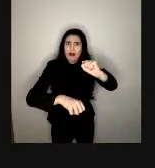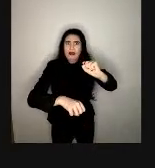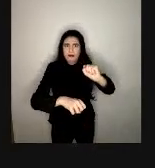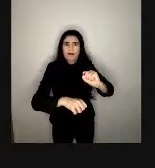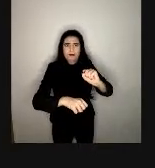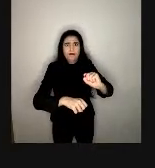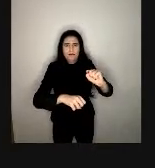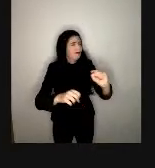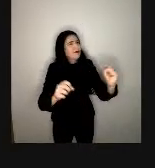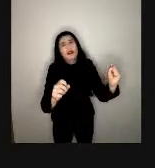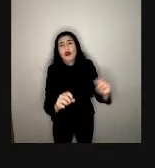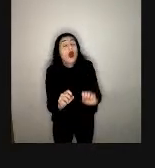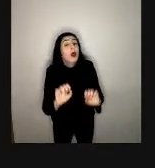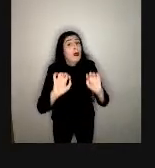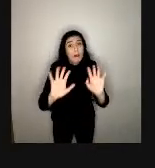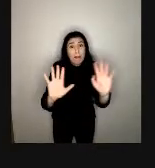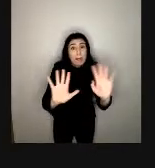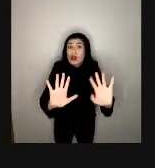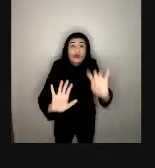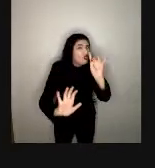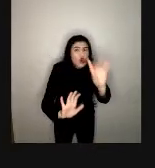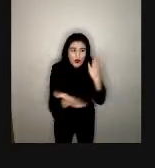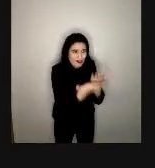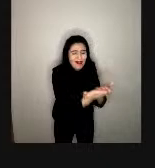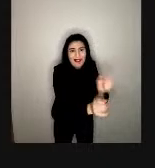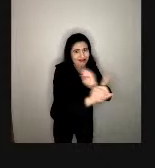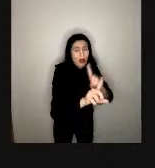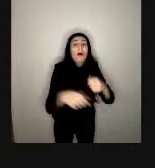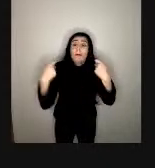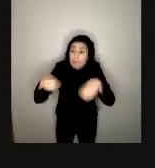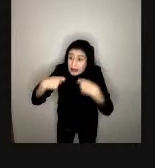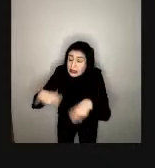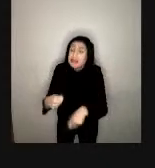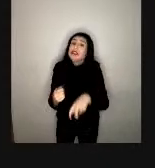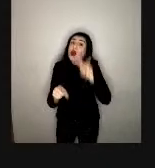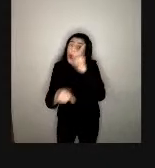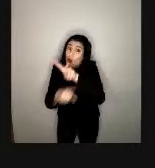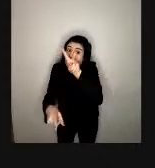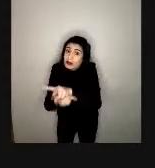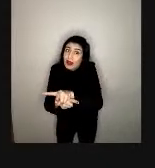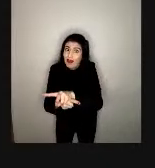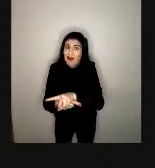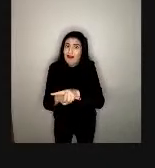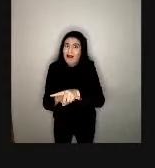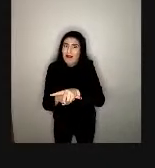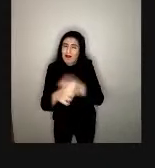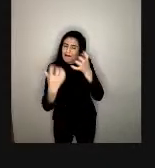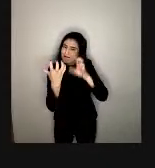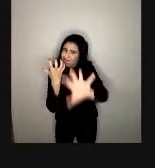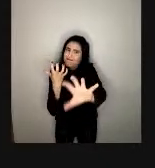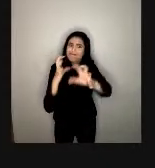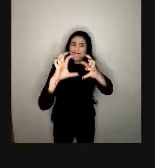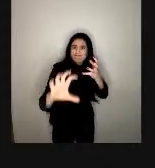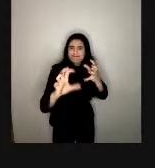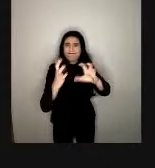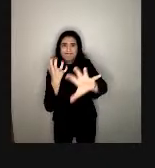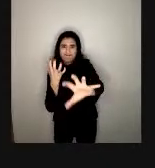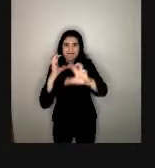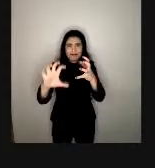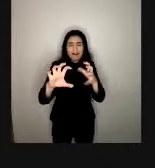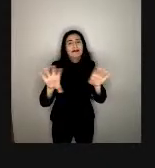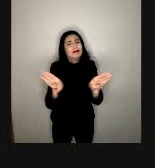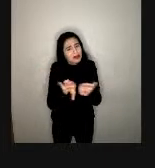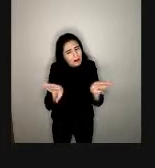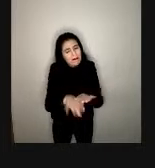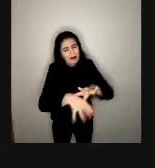a pessoa e não apenas a doença, eles não vão conseguir realizar plenamente aquilo para o que